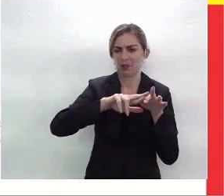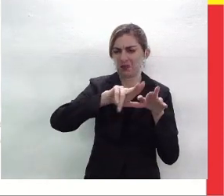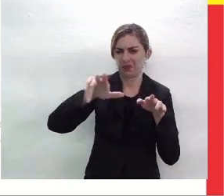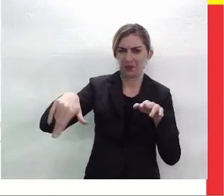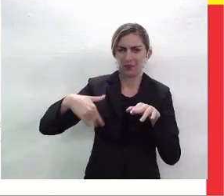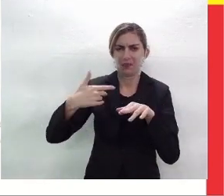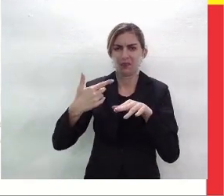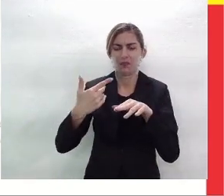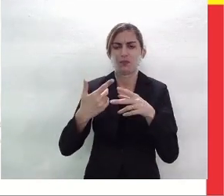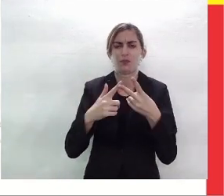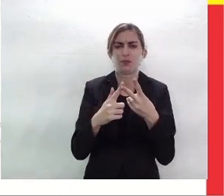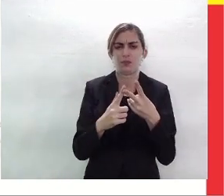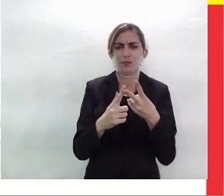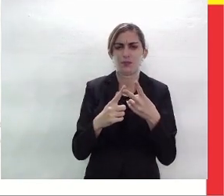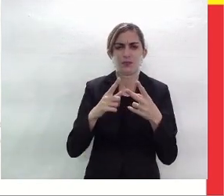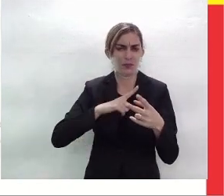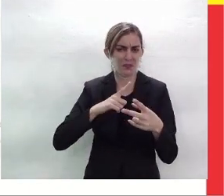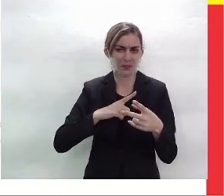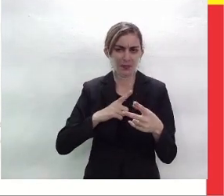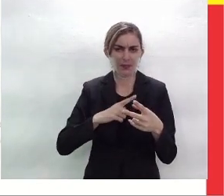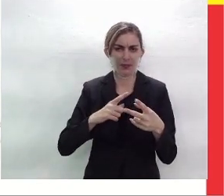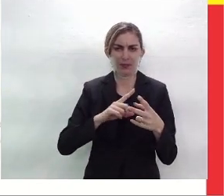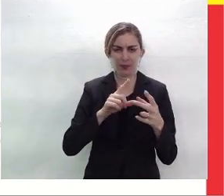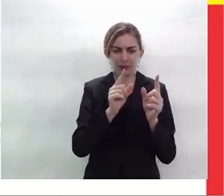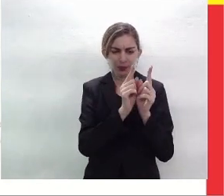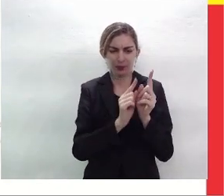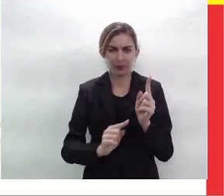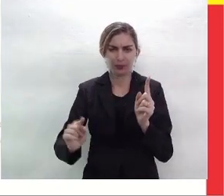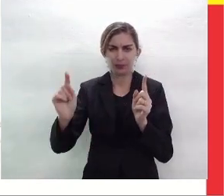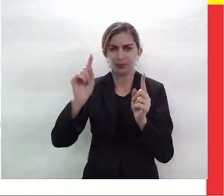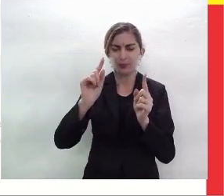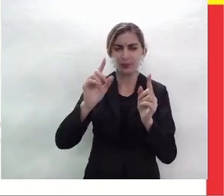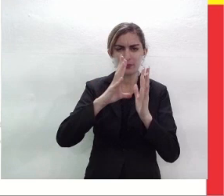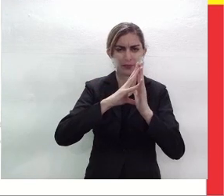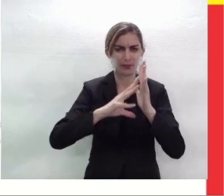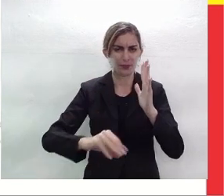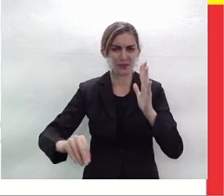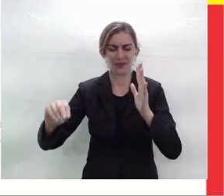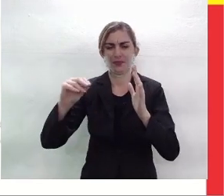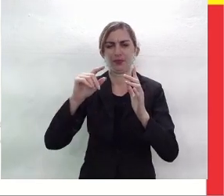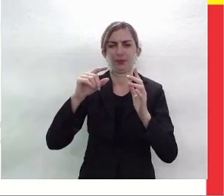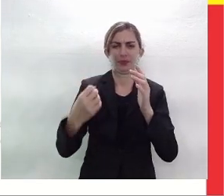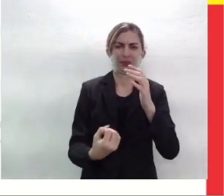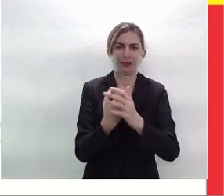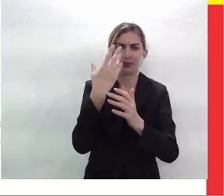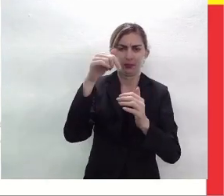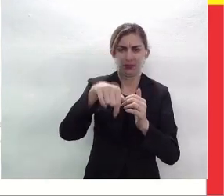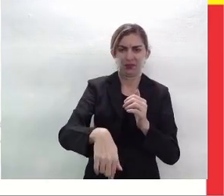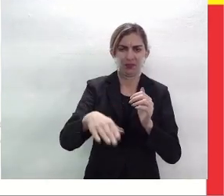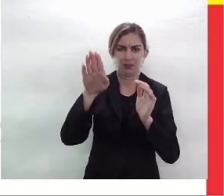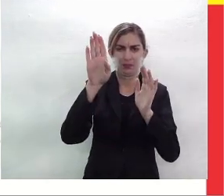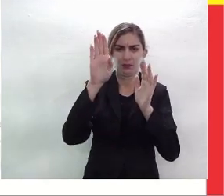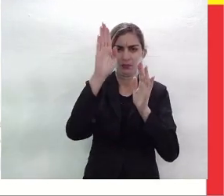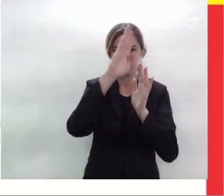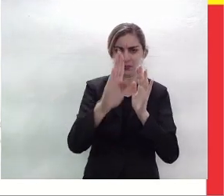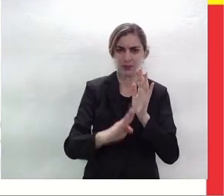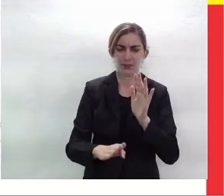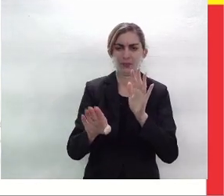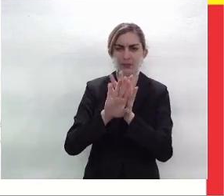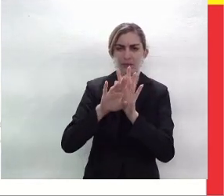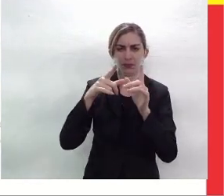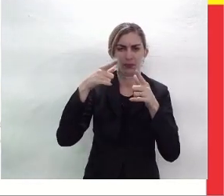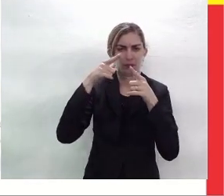marciais, ou seja, várias artes marciais, né? E o jiu-jitsu seria um fragmento dessa arte marcial e chegou no Brasil através